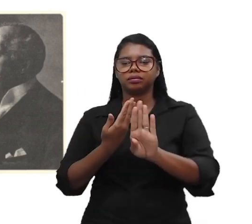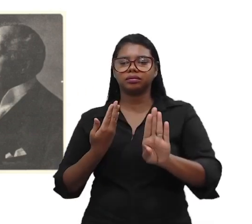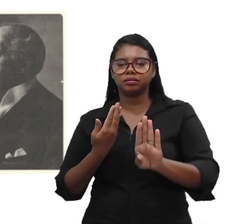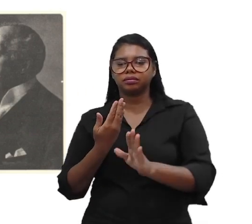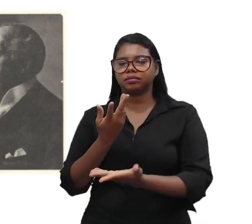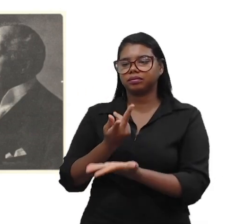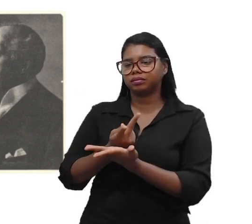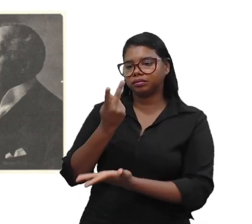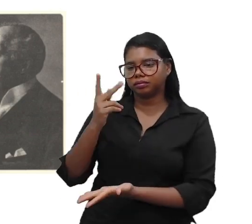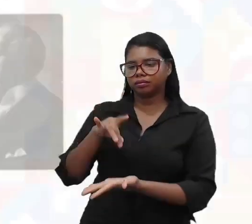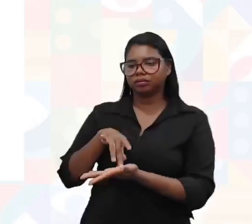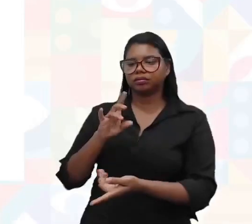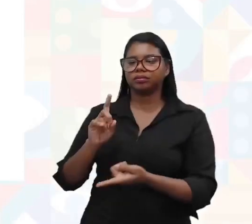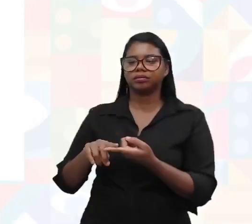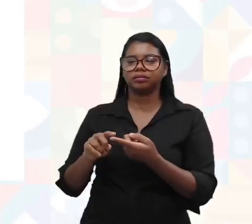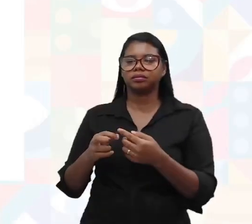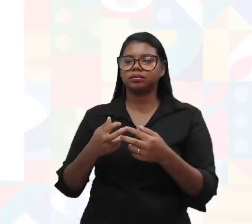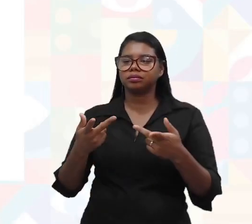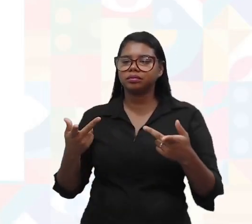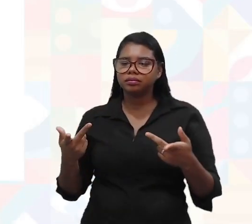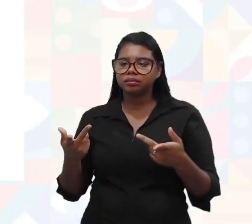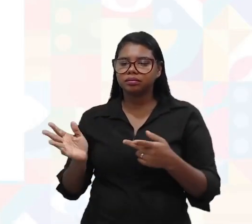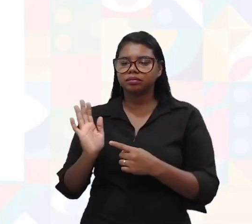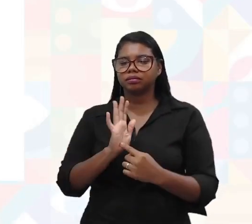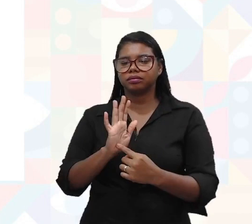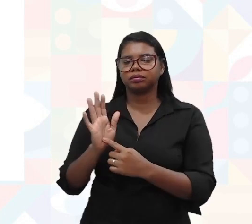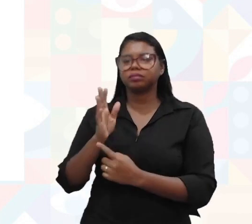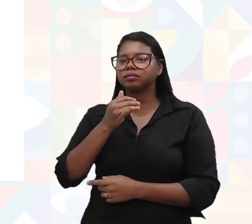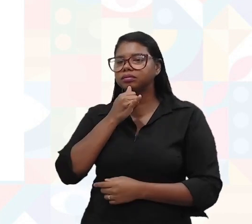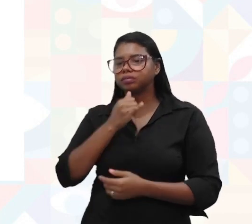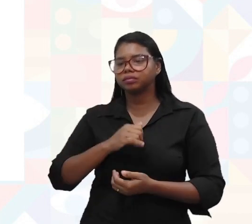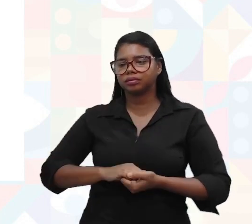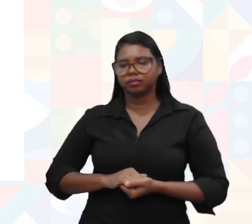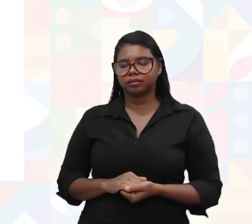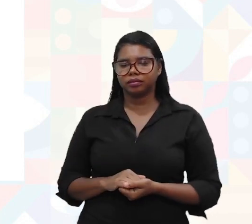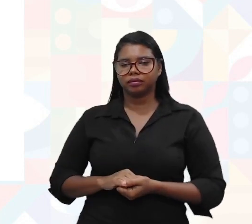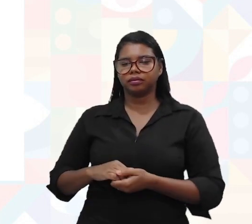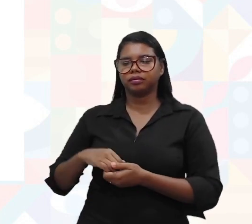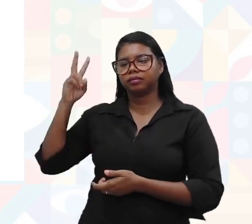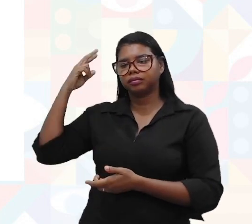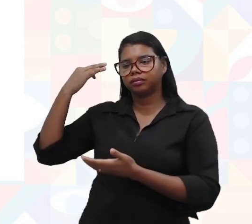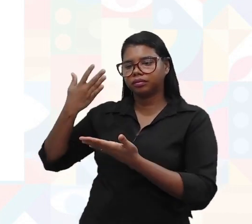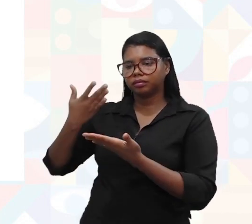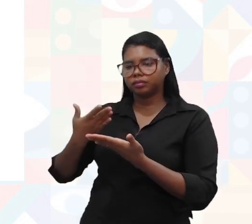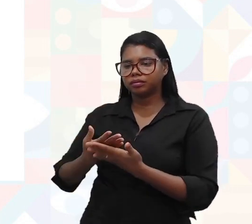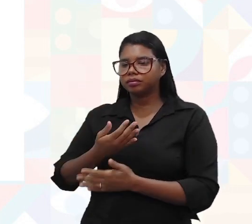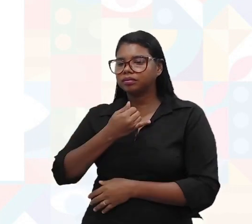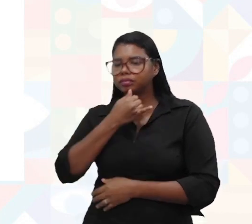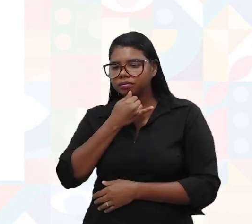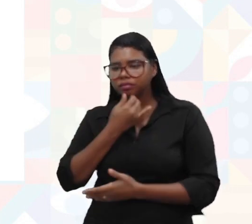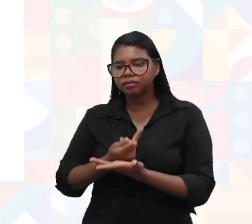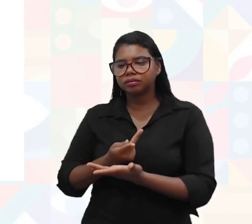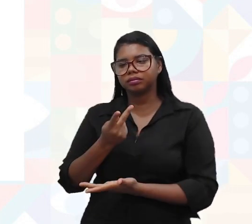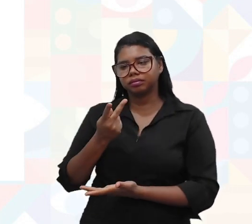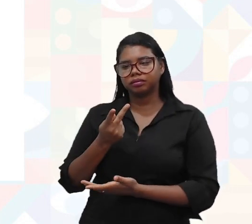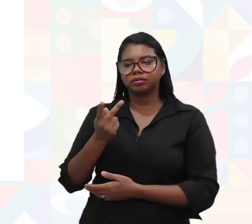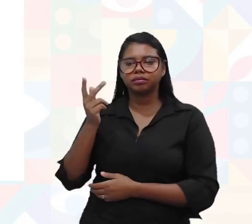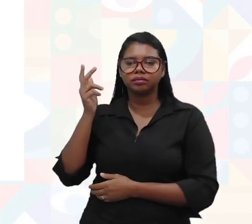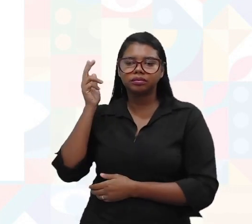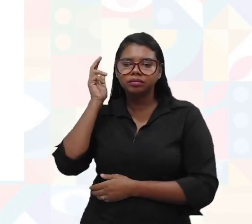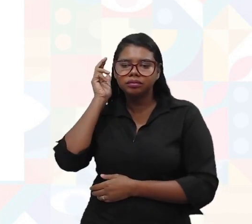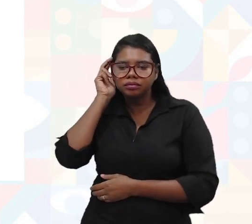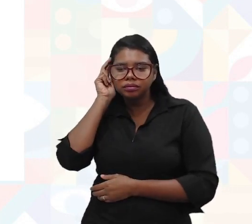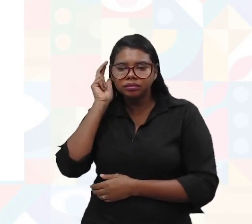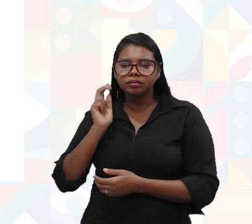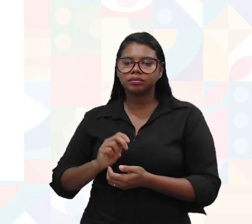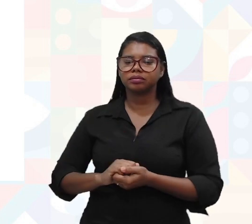aconteceu muito com alguns artistas, como por exemplo a gente tem um caso muito triste do nosso querido Van Gogh, né, que